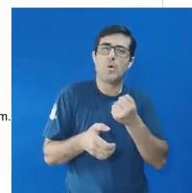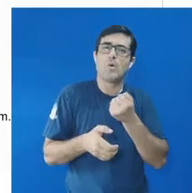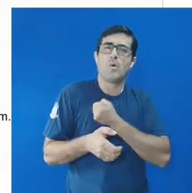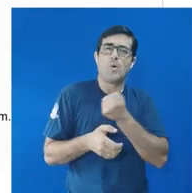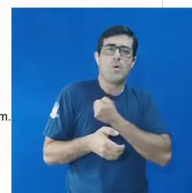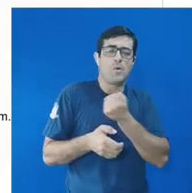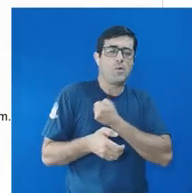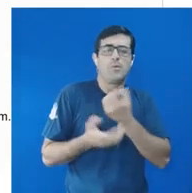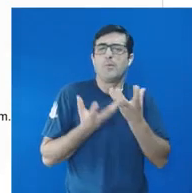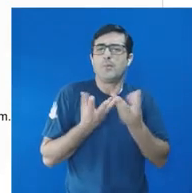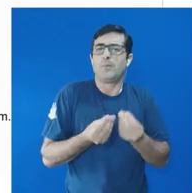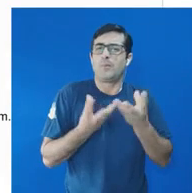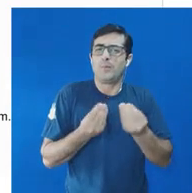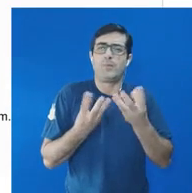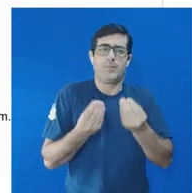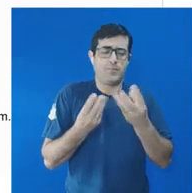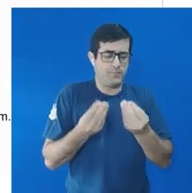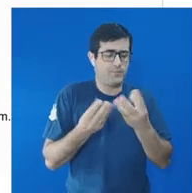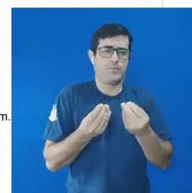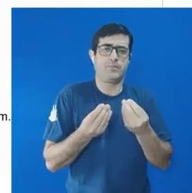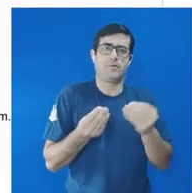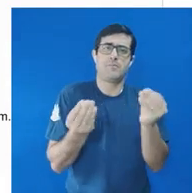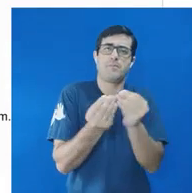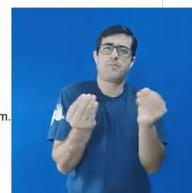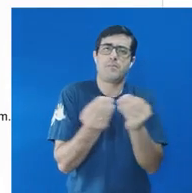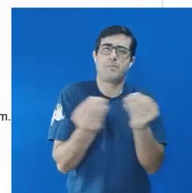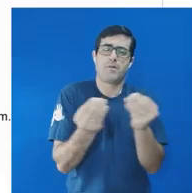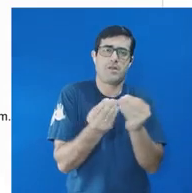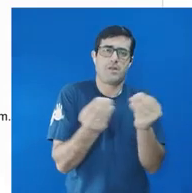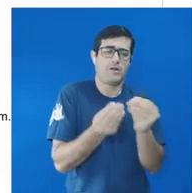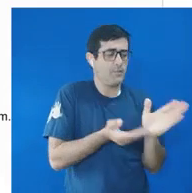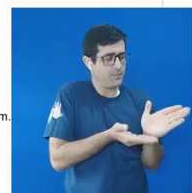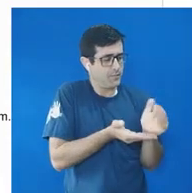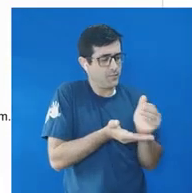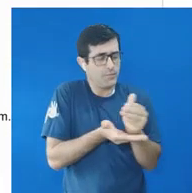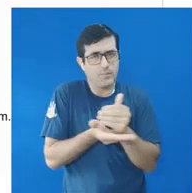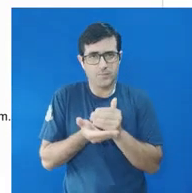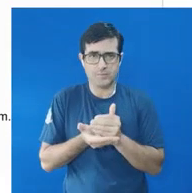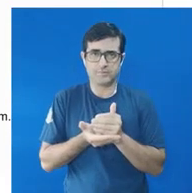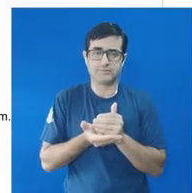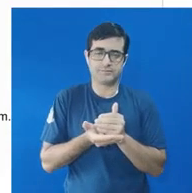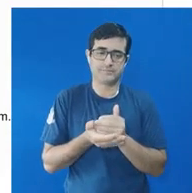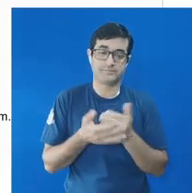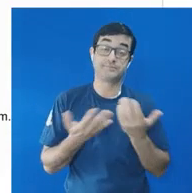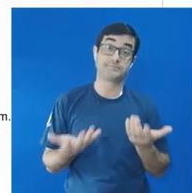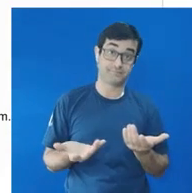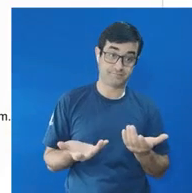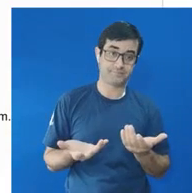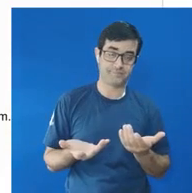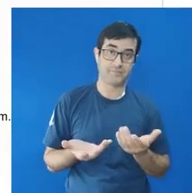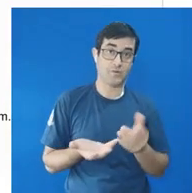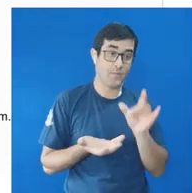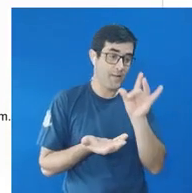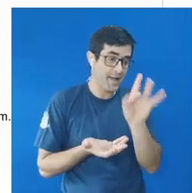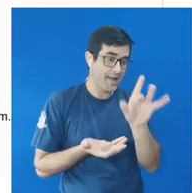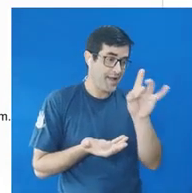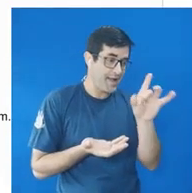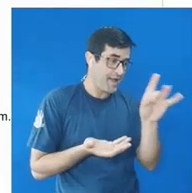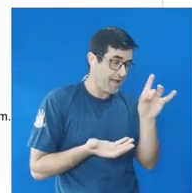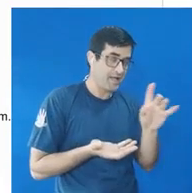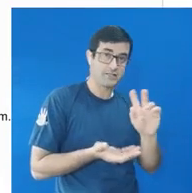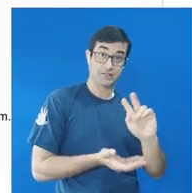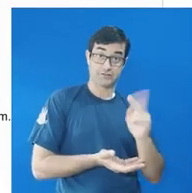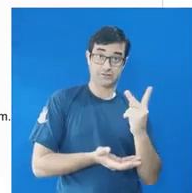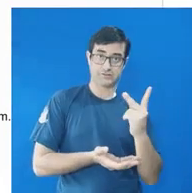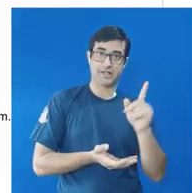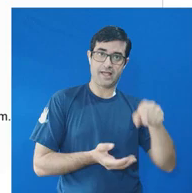um número muito grande de moléculas. Como cada átomo de hidrogênio tem